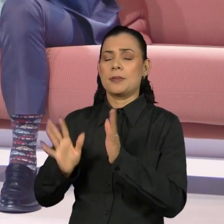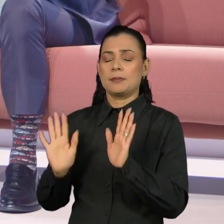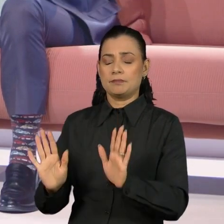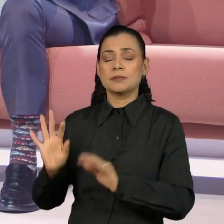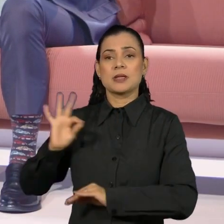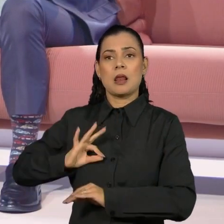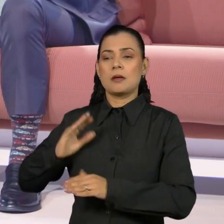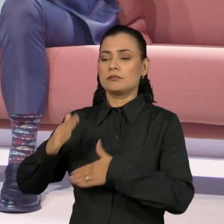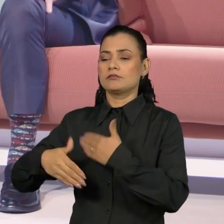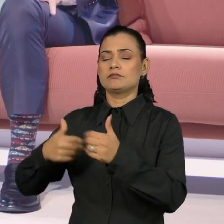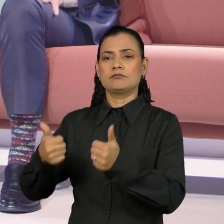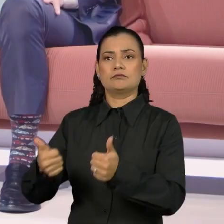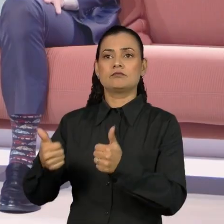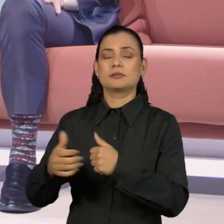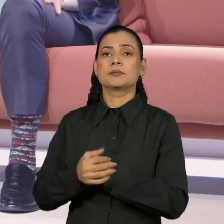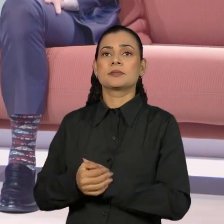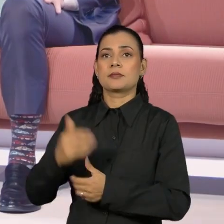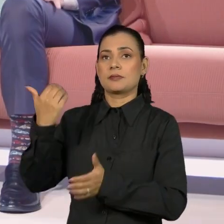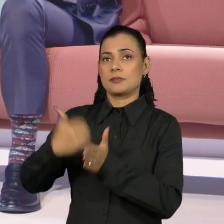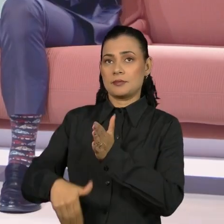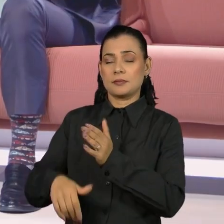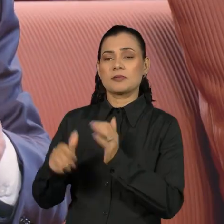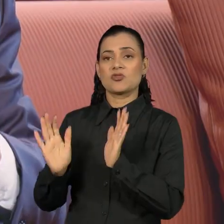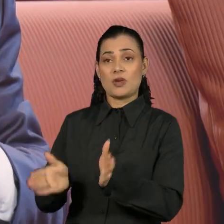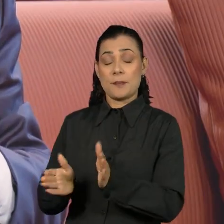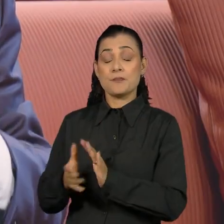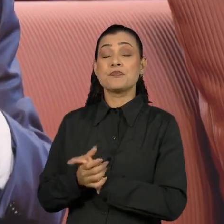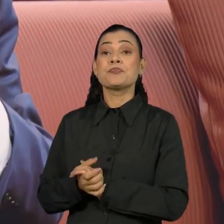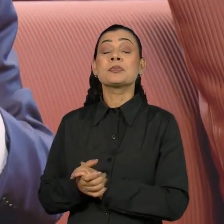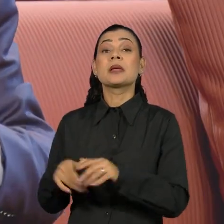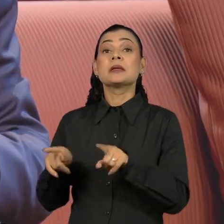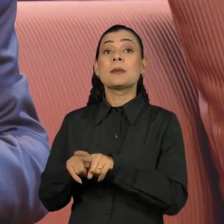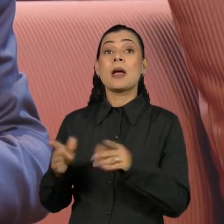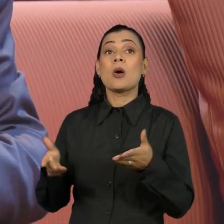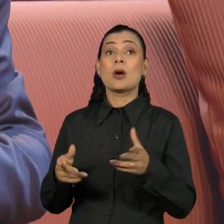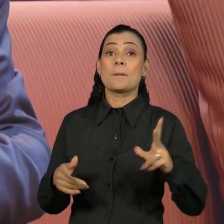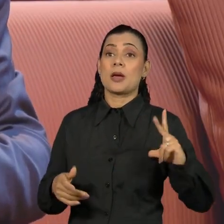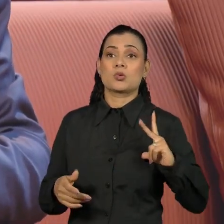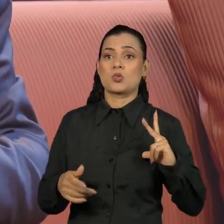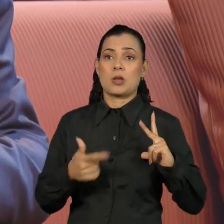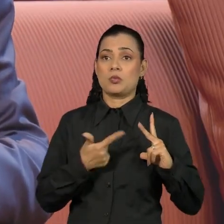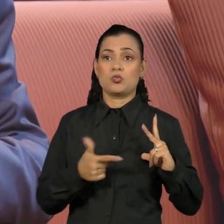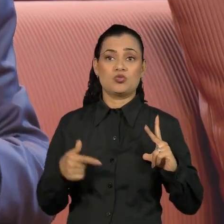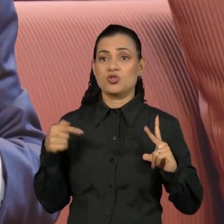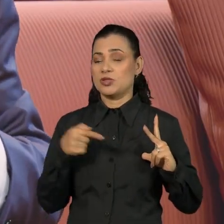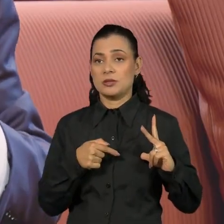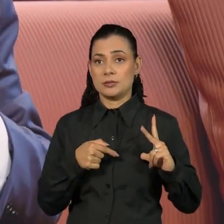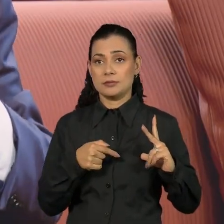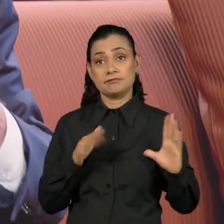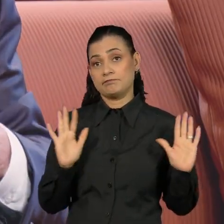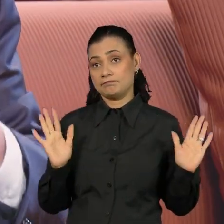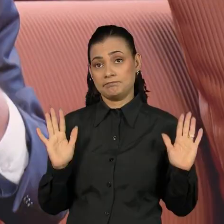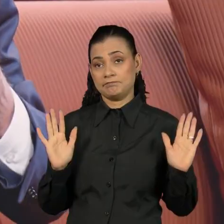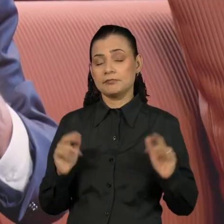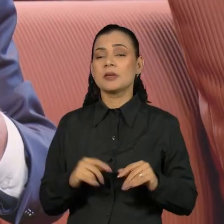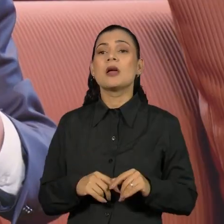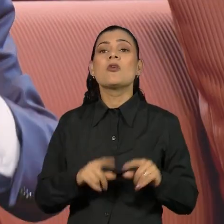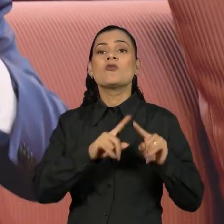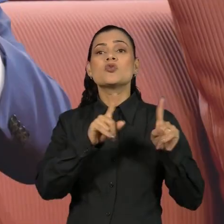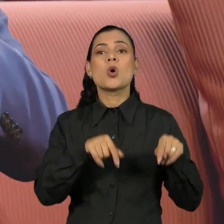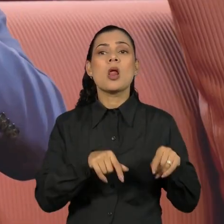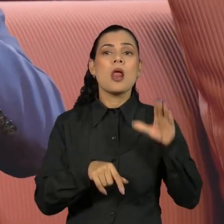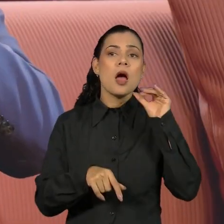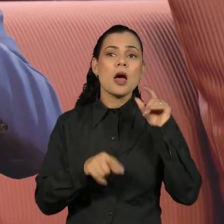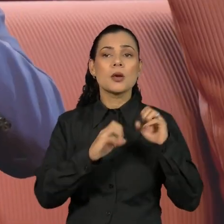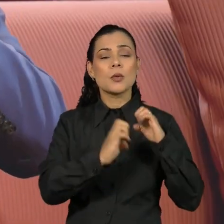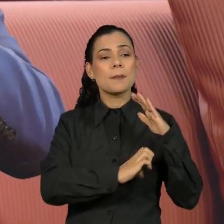ia descontado o chamado consignado. O da iniciativa privada não tinha. Então, um funcionário de uma